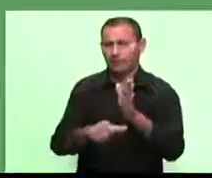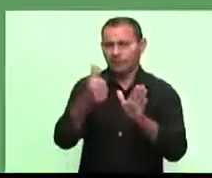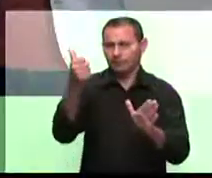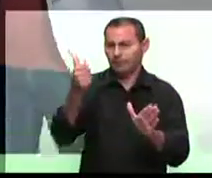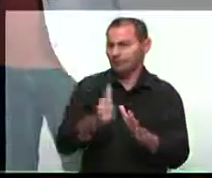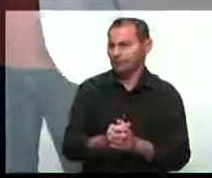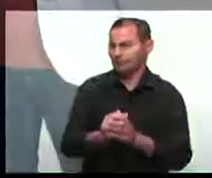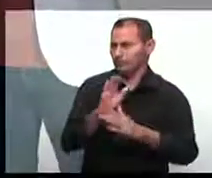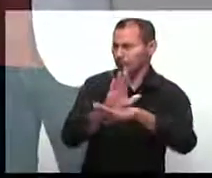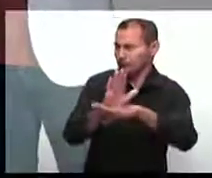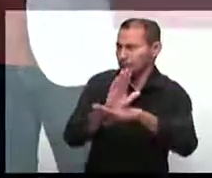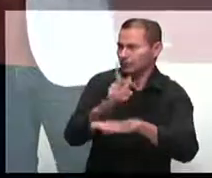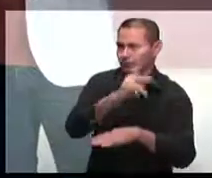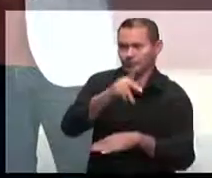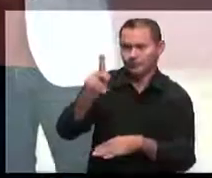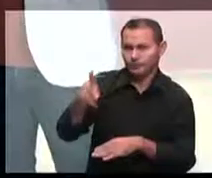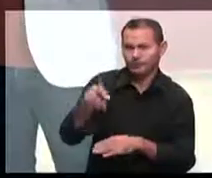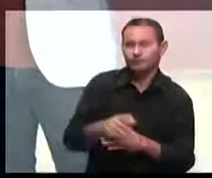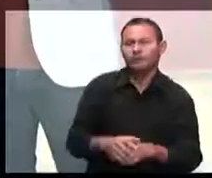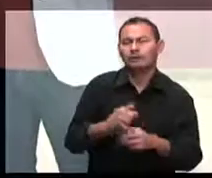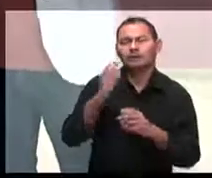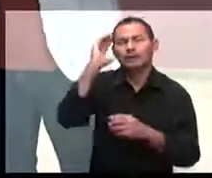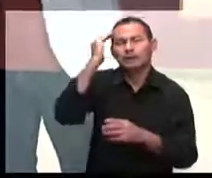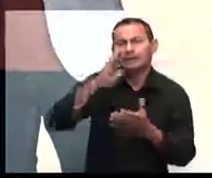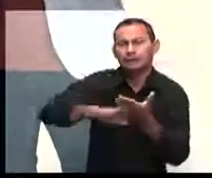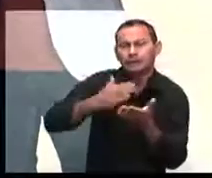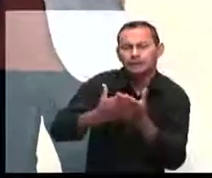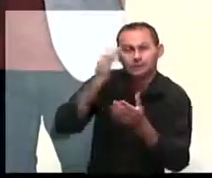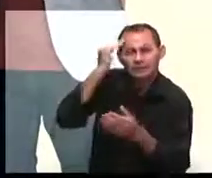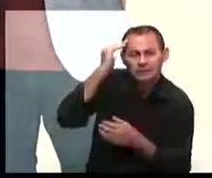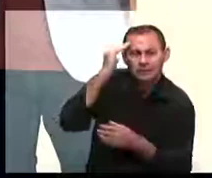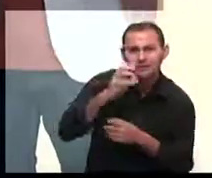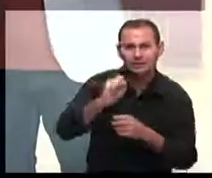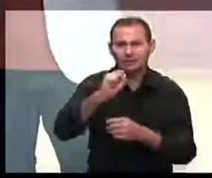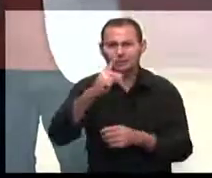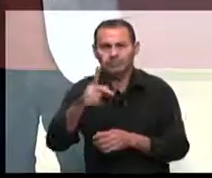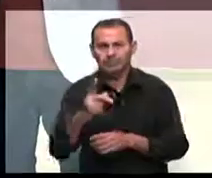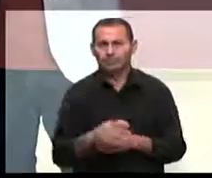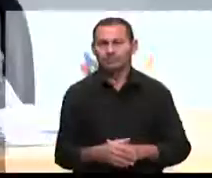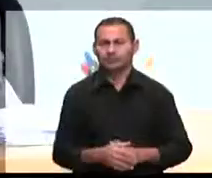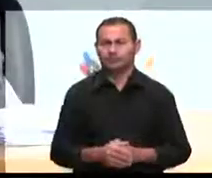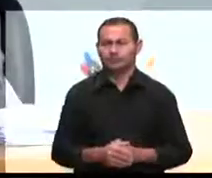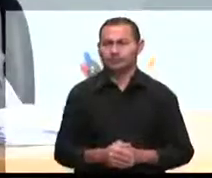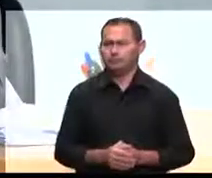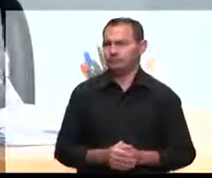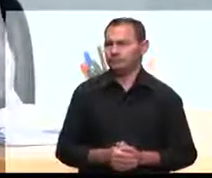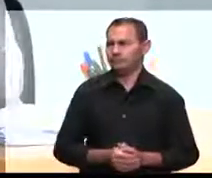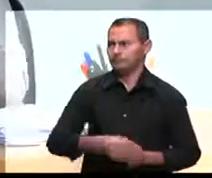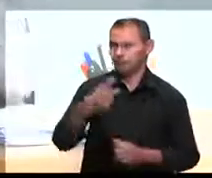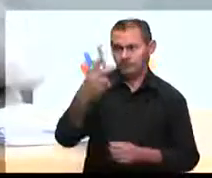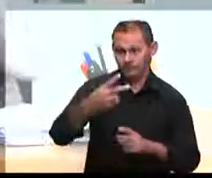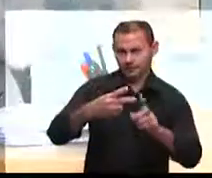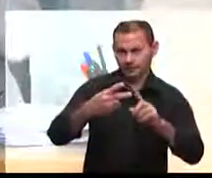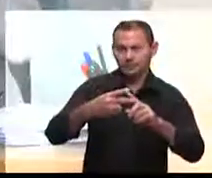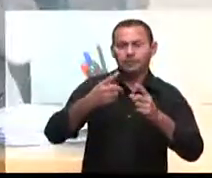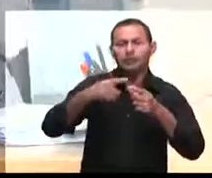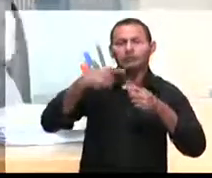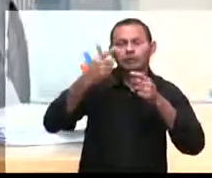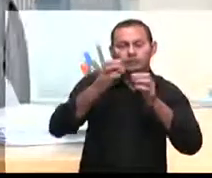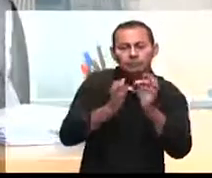Primeiro, com a ajuda do professor, vamos interpretar os dados da situação-problema. Em seguida,